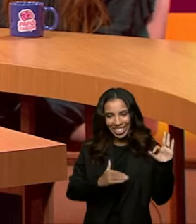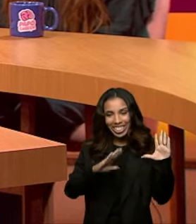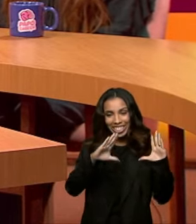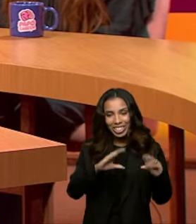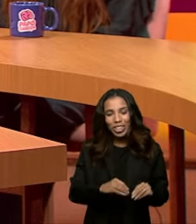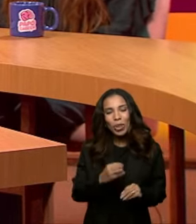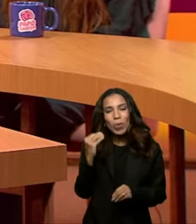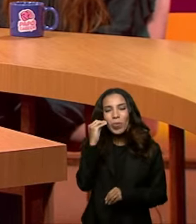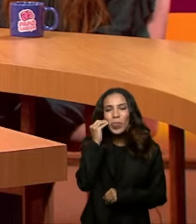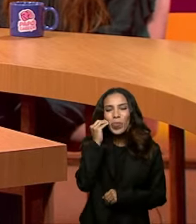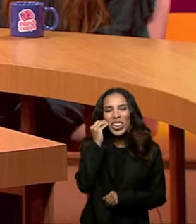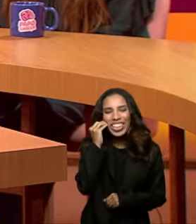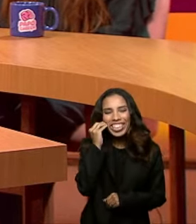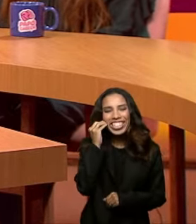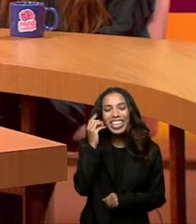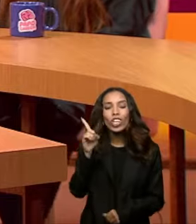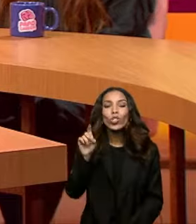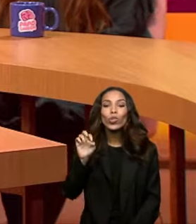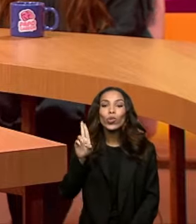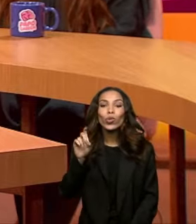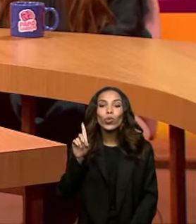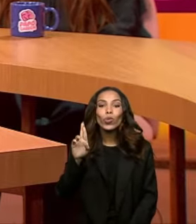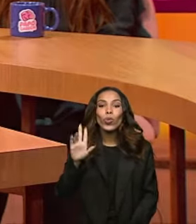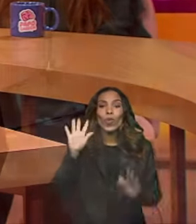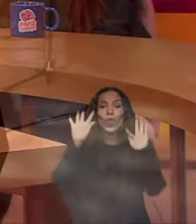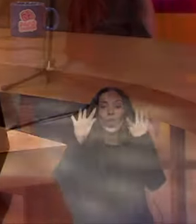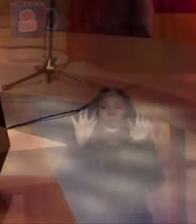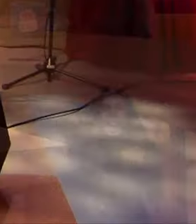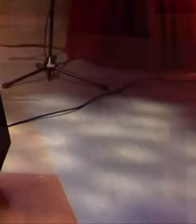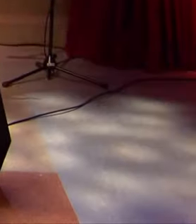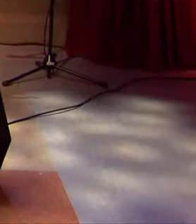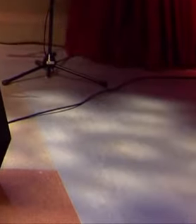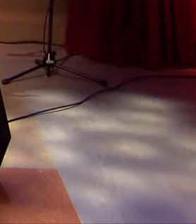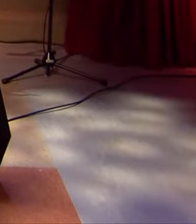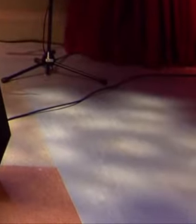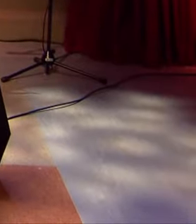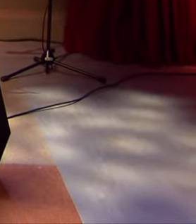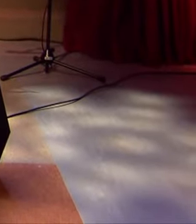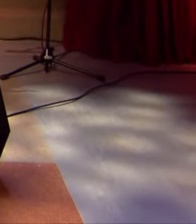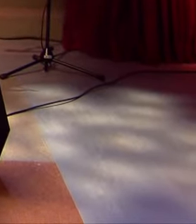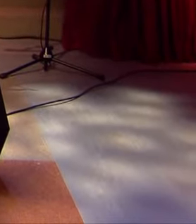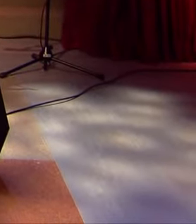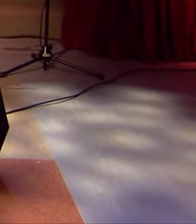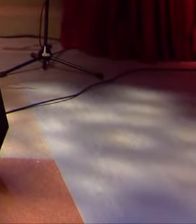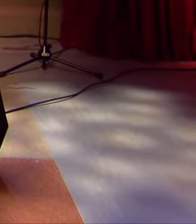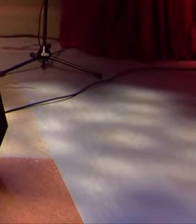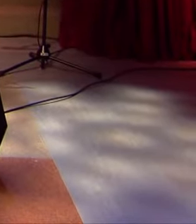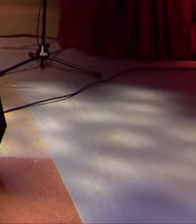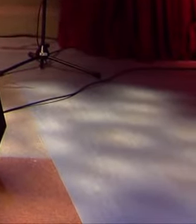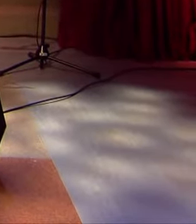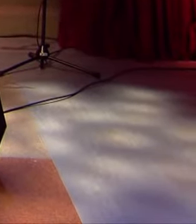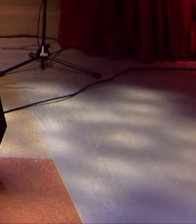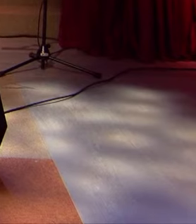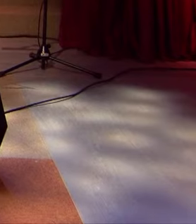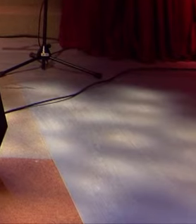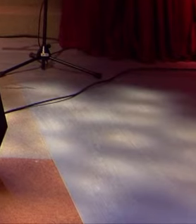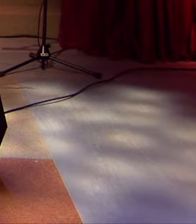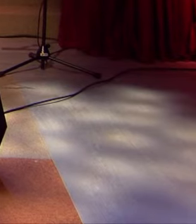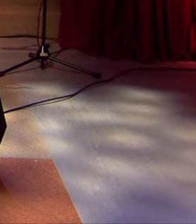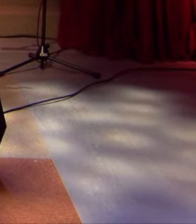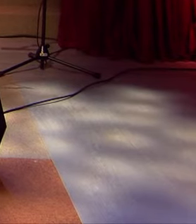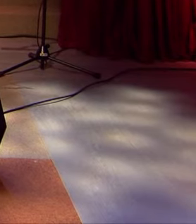você. Dudu, bora encerrar com música? Parabéns. Obrigada. Parabéns. Obrigada,